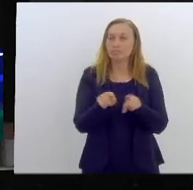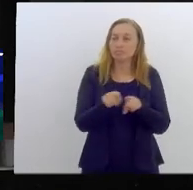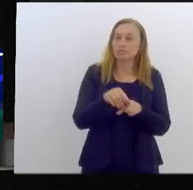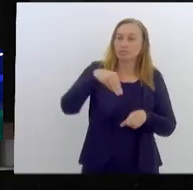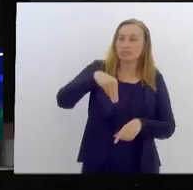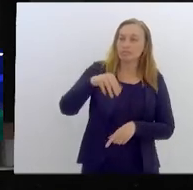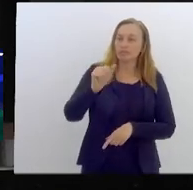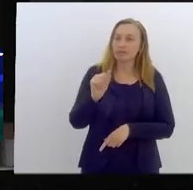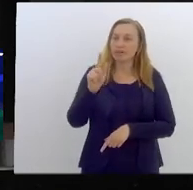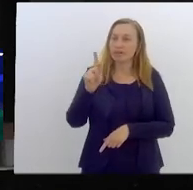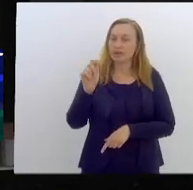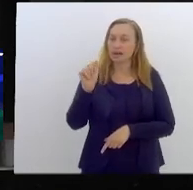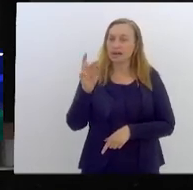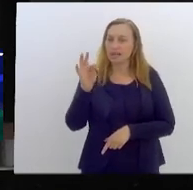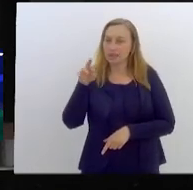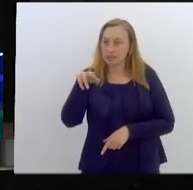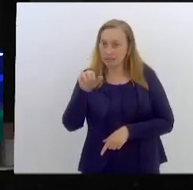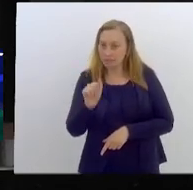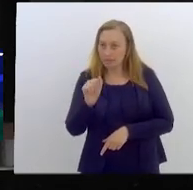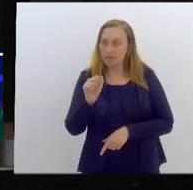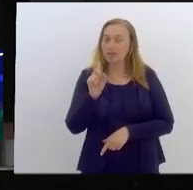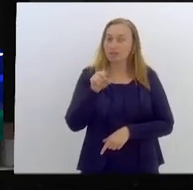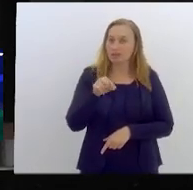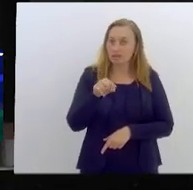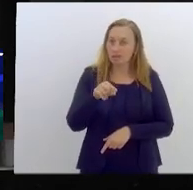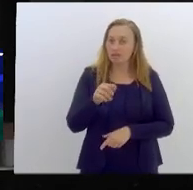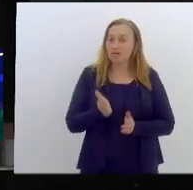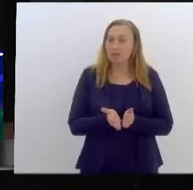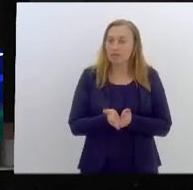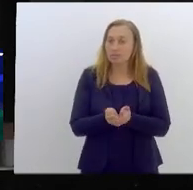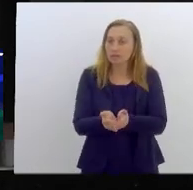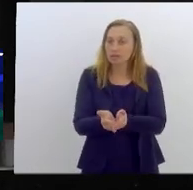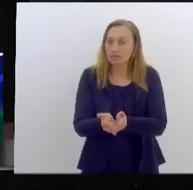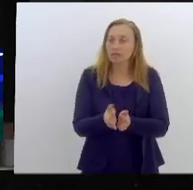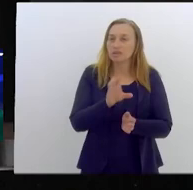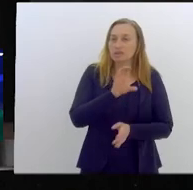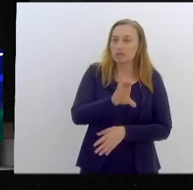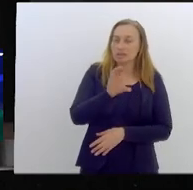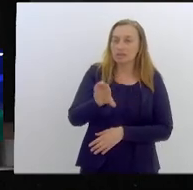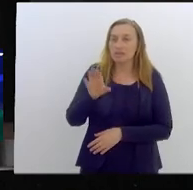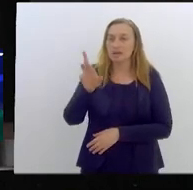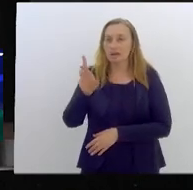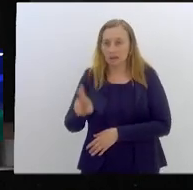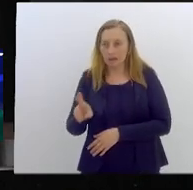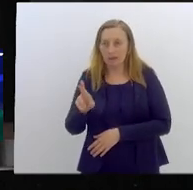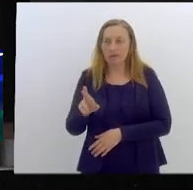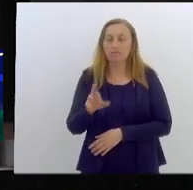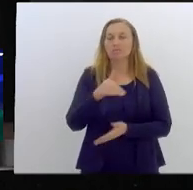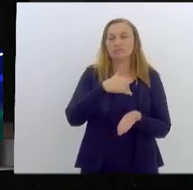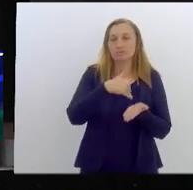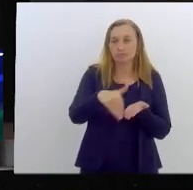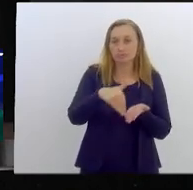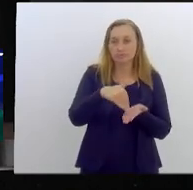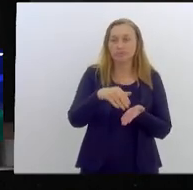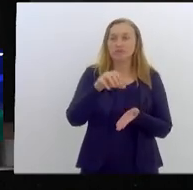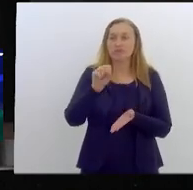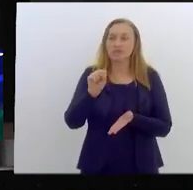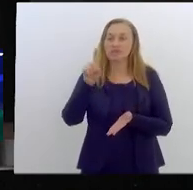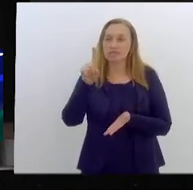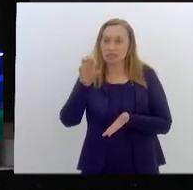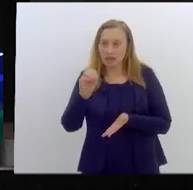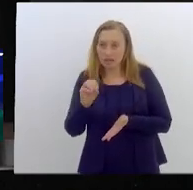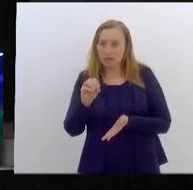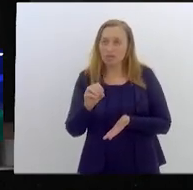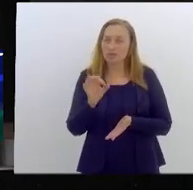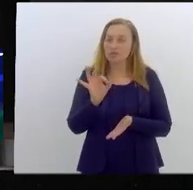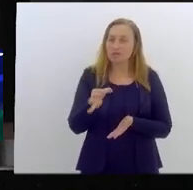Mangaratiba, que é uma linha operada pela CCR, e o secretário Sávio Neves